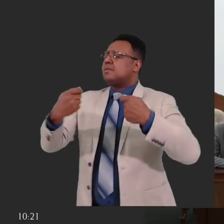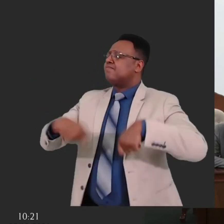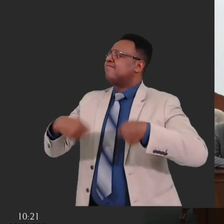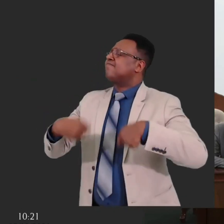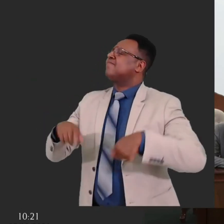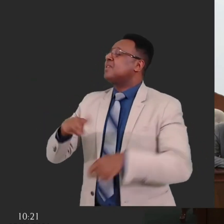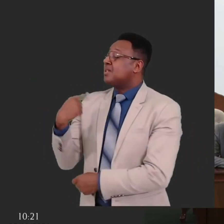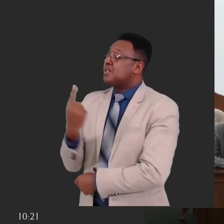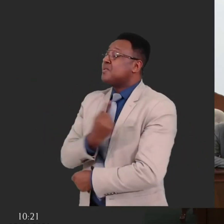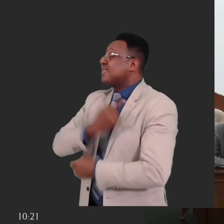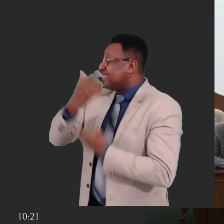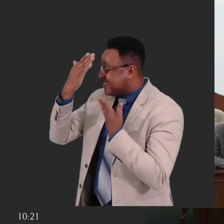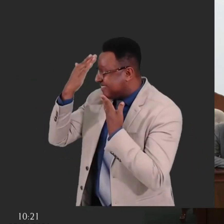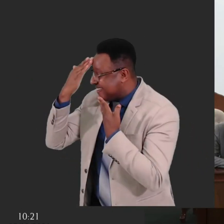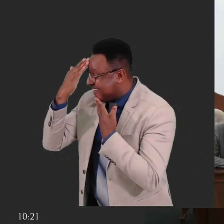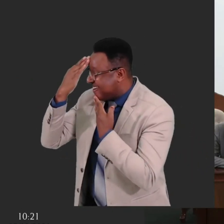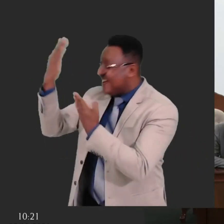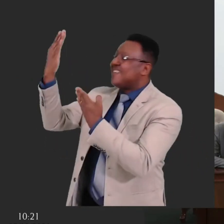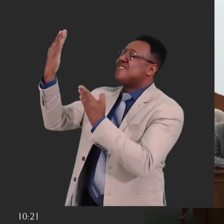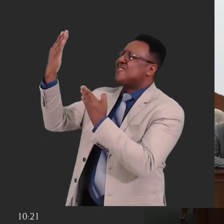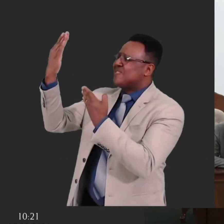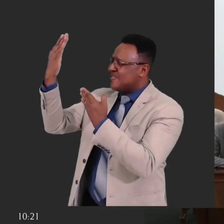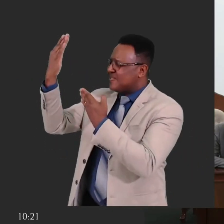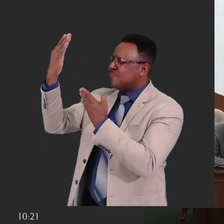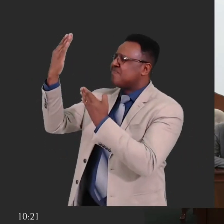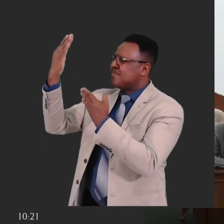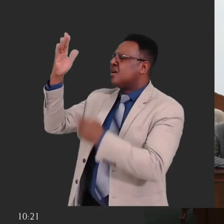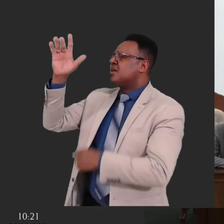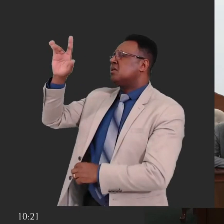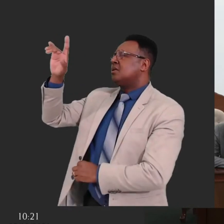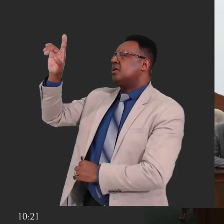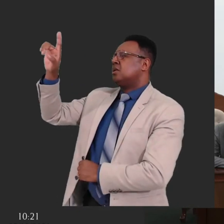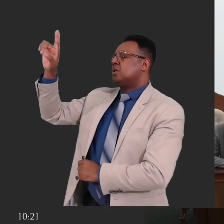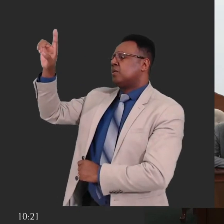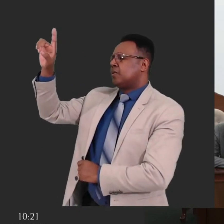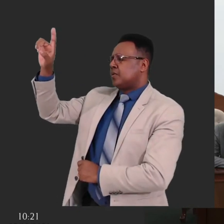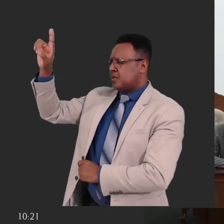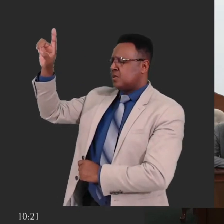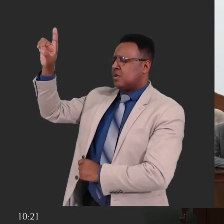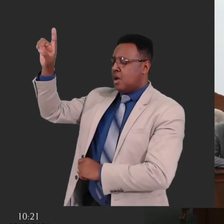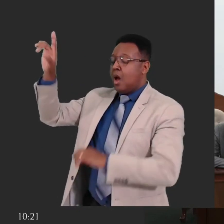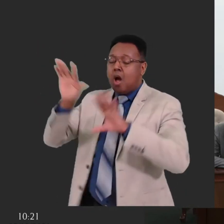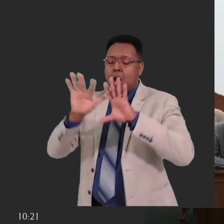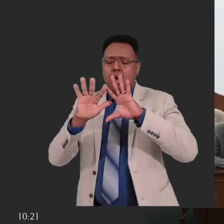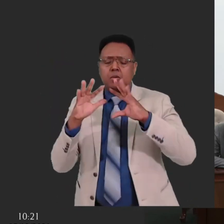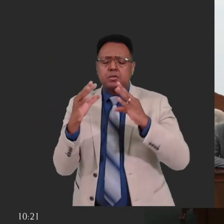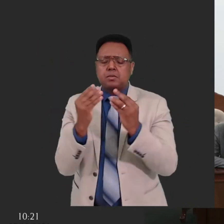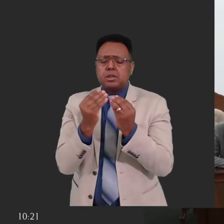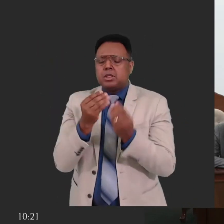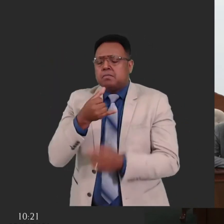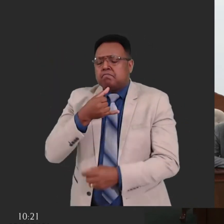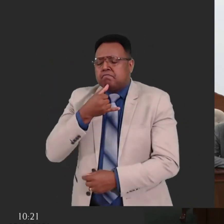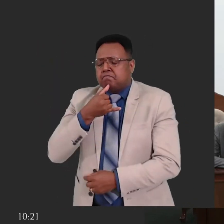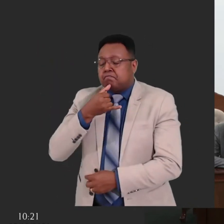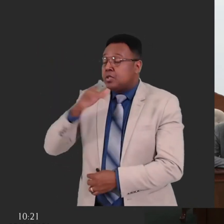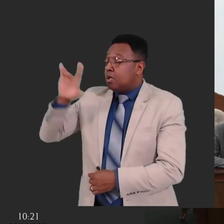daremos glória ao teu santo e eterno nome. Senhor Deus, queiras abençoar todas as famílias enlutadas, que